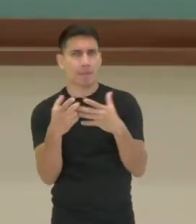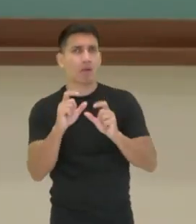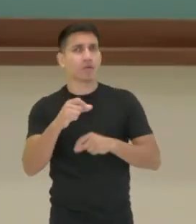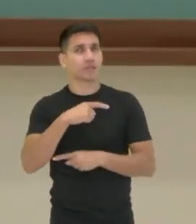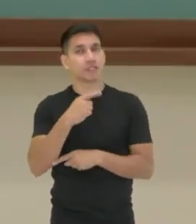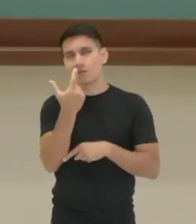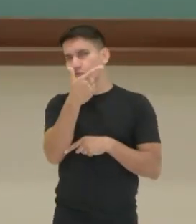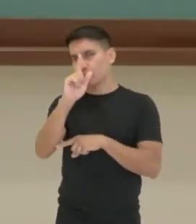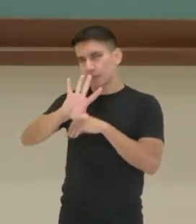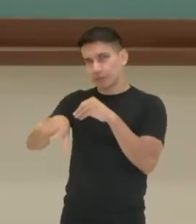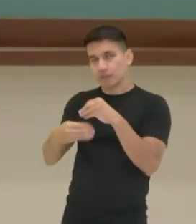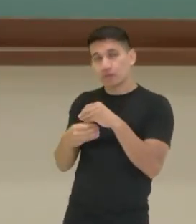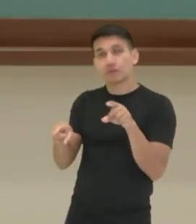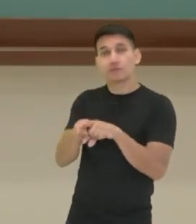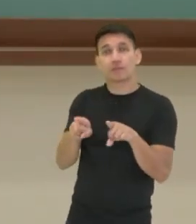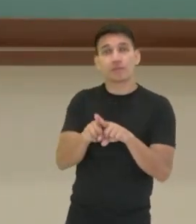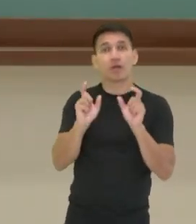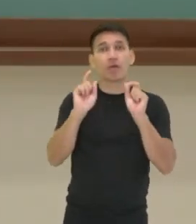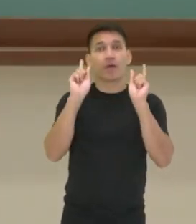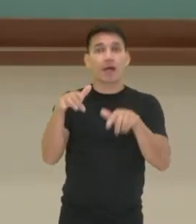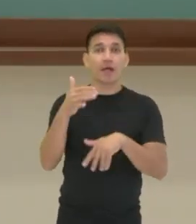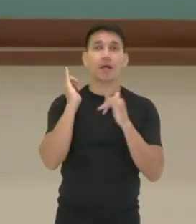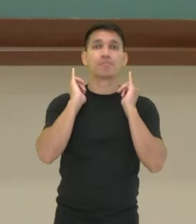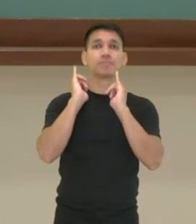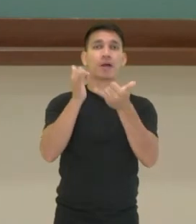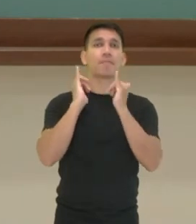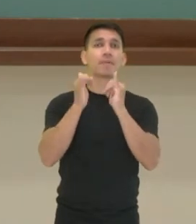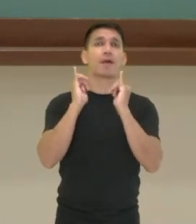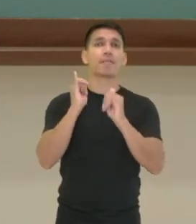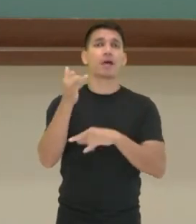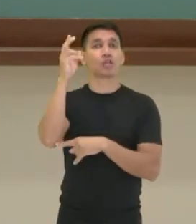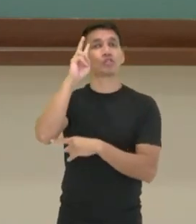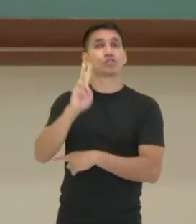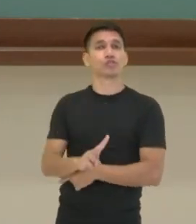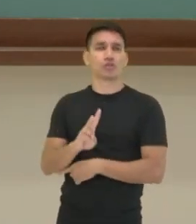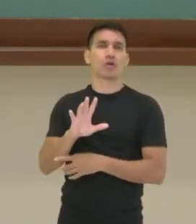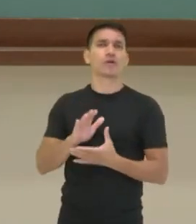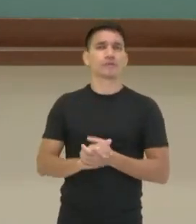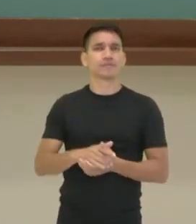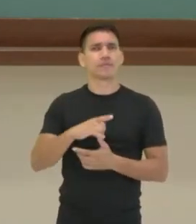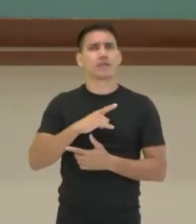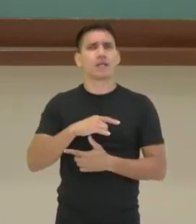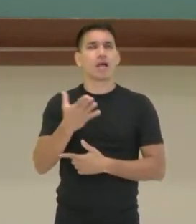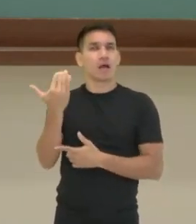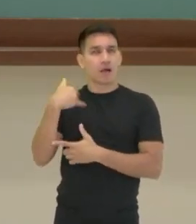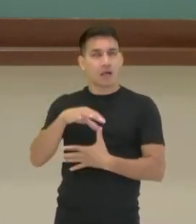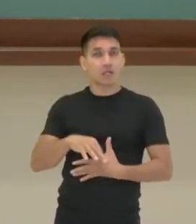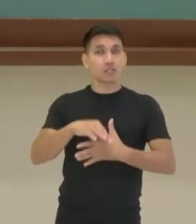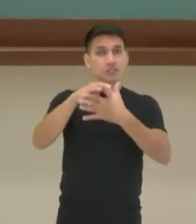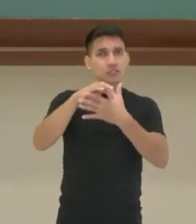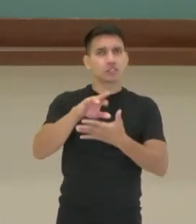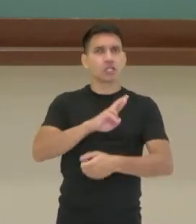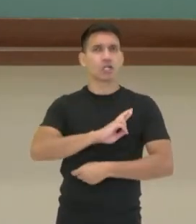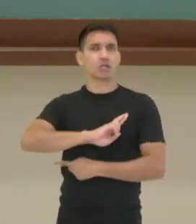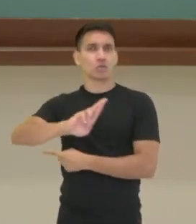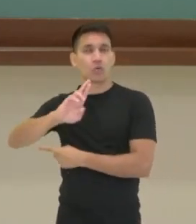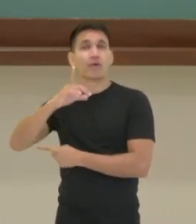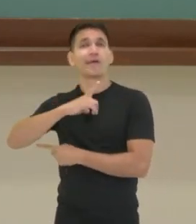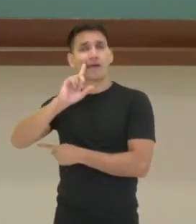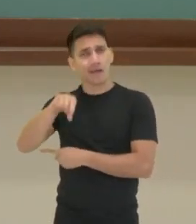uma outra coisa que é a contação de história. Os grandes líderes religiosos eram contadores de história. Jesus